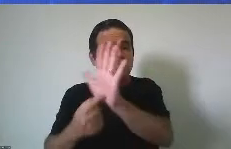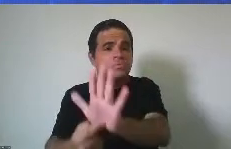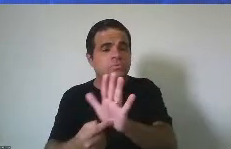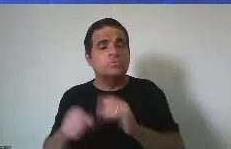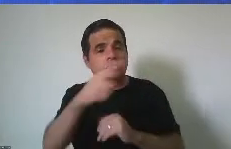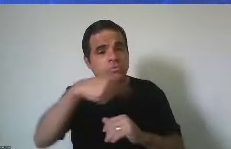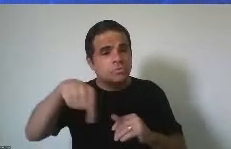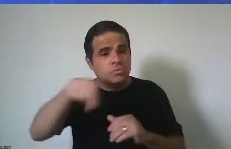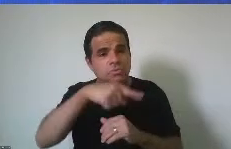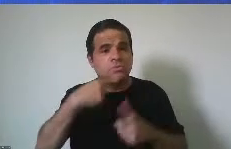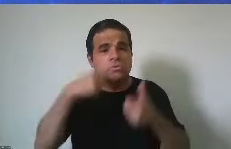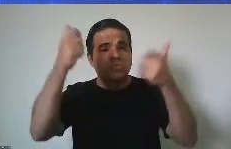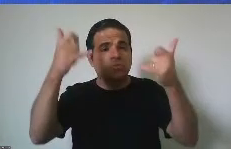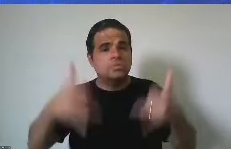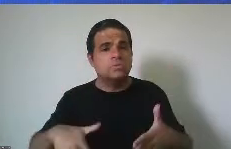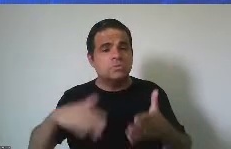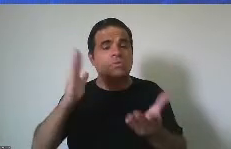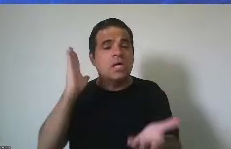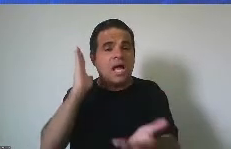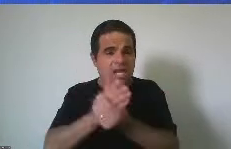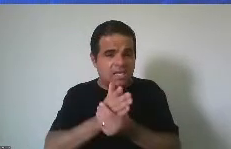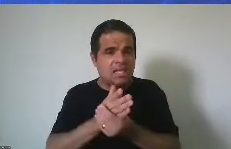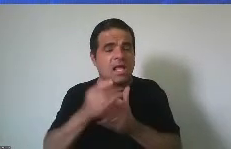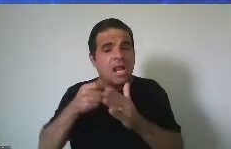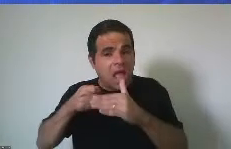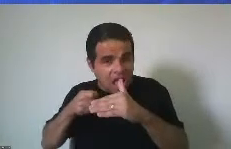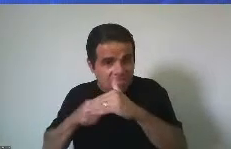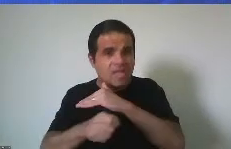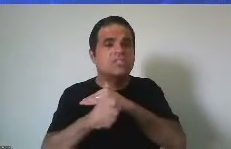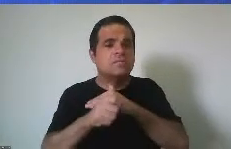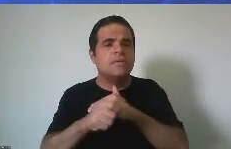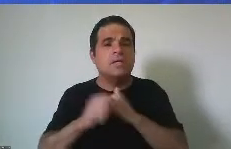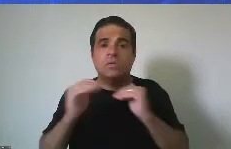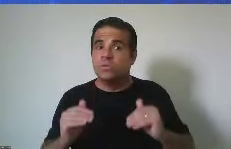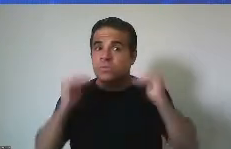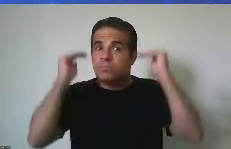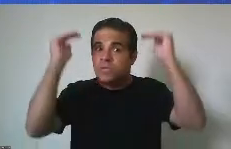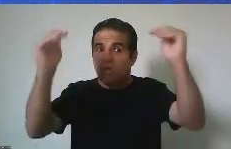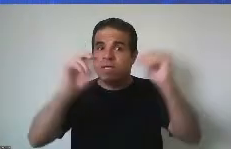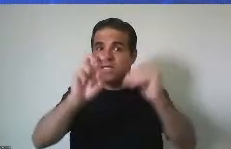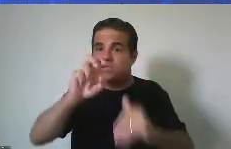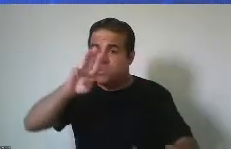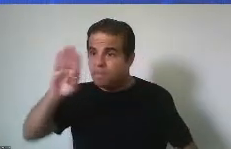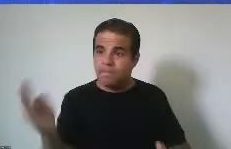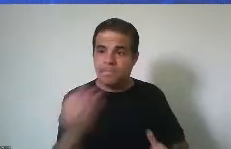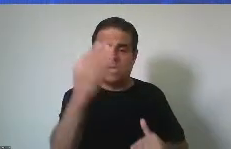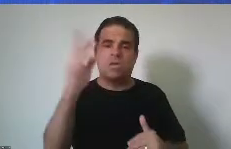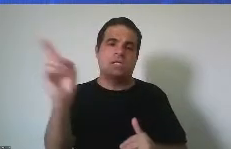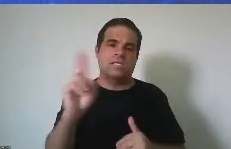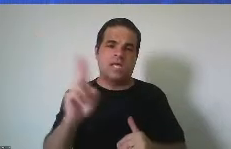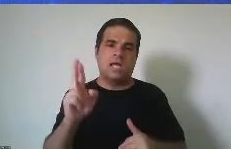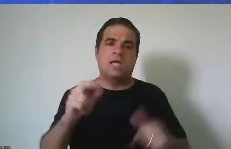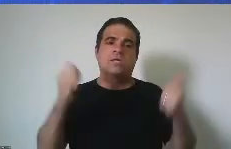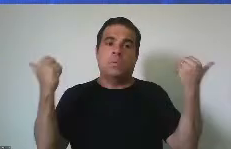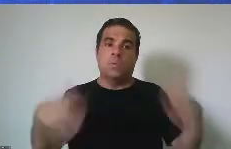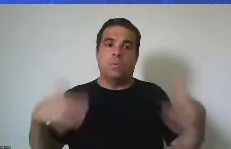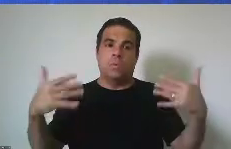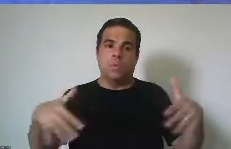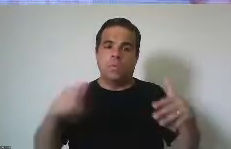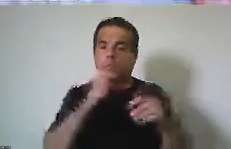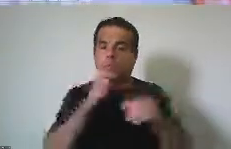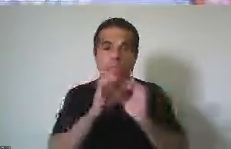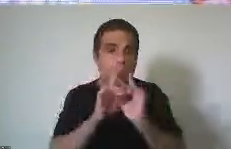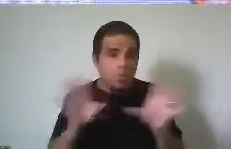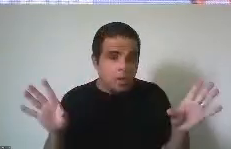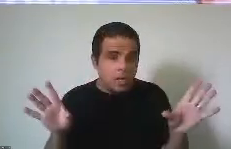ele falou de uma carteira investimento reforço e melhorias superior a 5 bilhões de reais investimento que já está na autorizado está